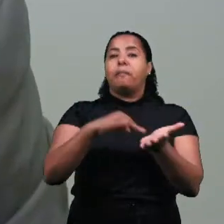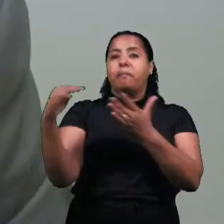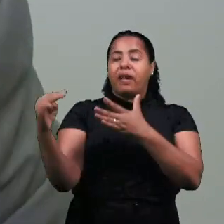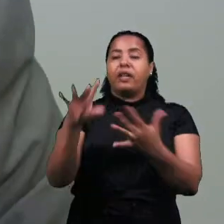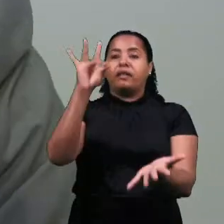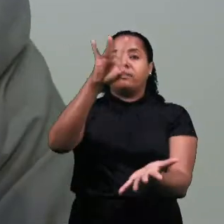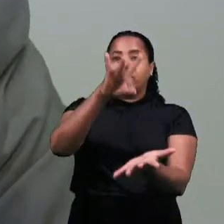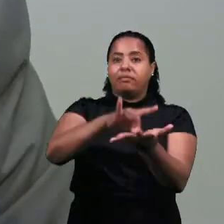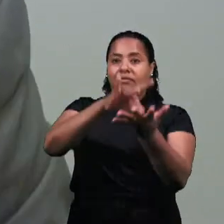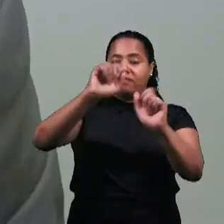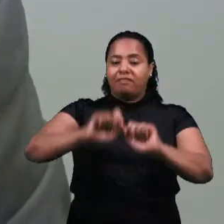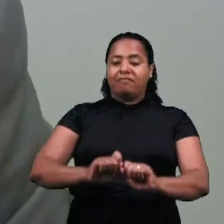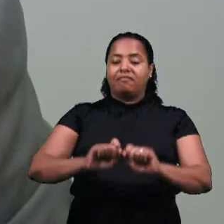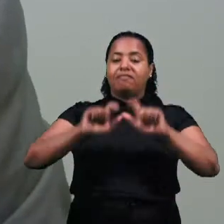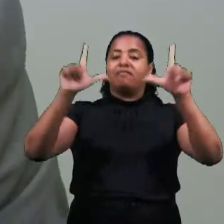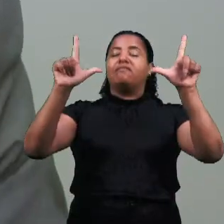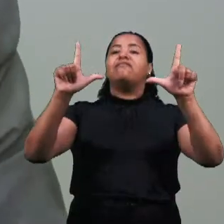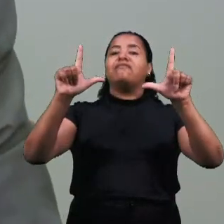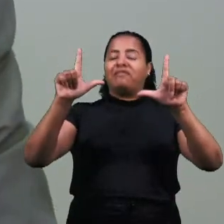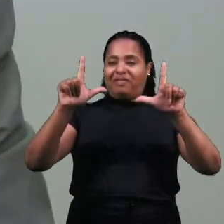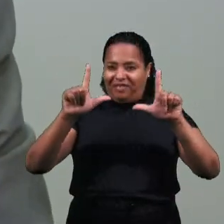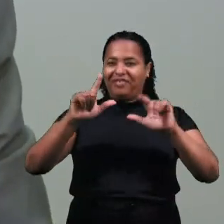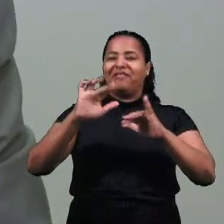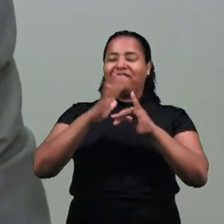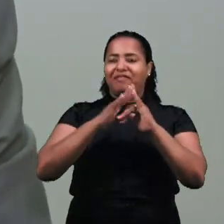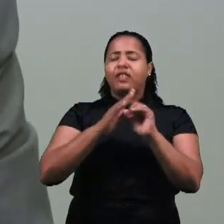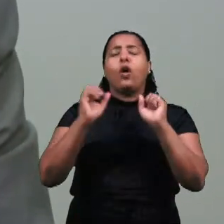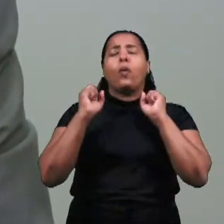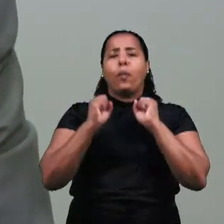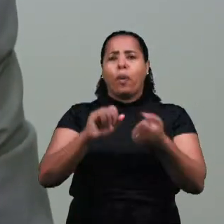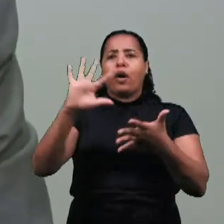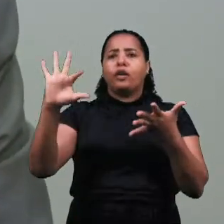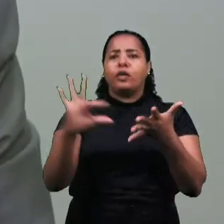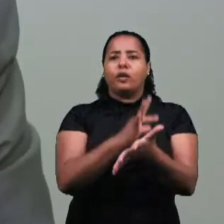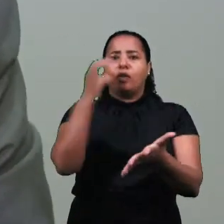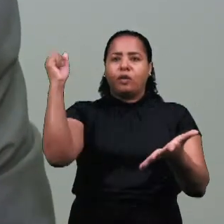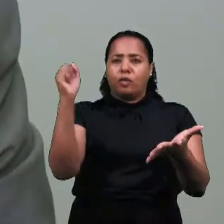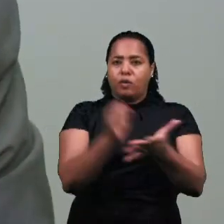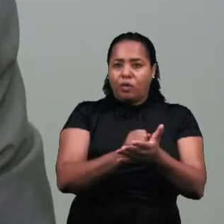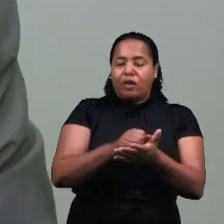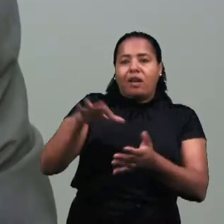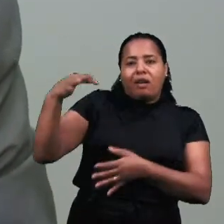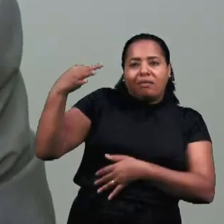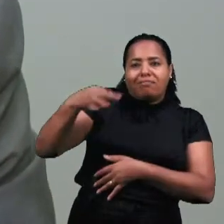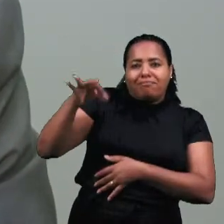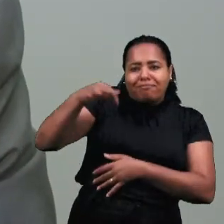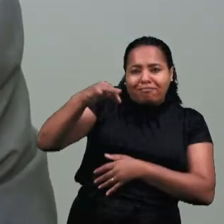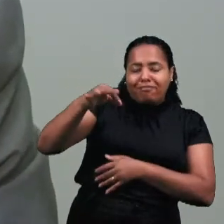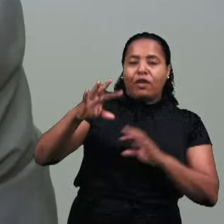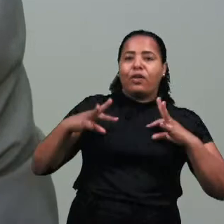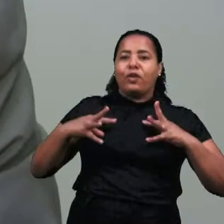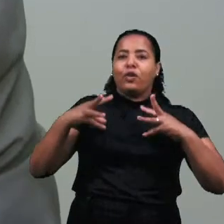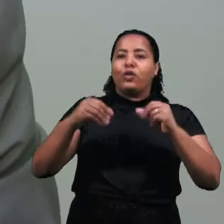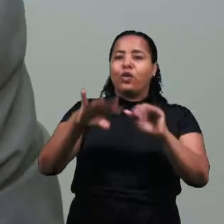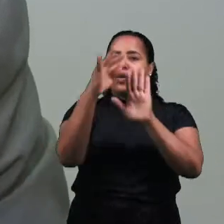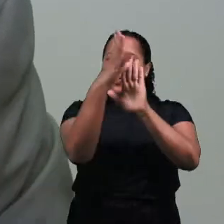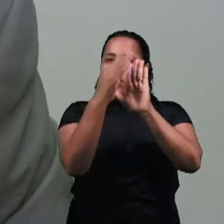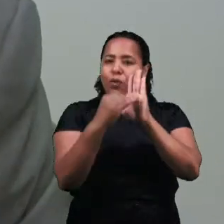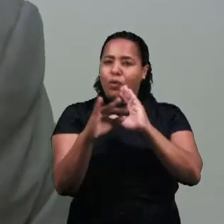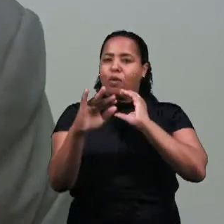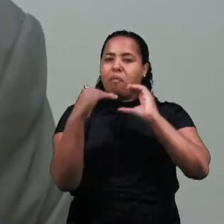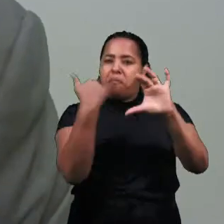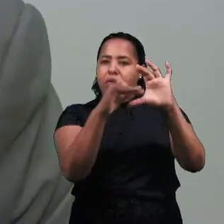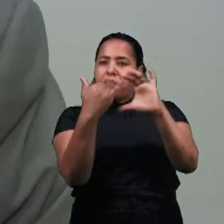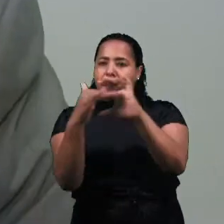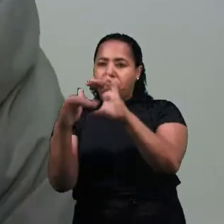canal oficial da Igreja Cristã Maranata no YouTube. Você pode se inscrever e ativar o sininho para você receber todos os conteúdos que são